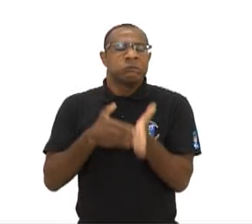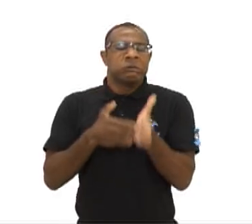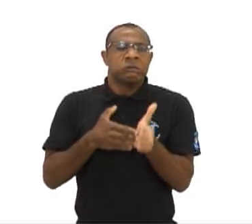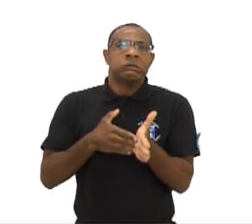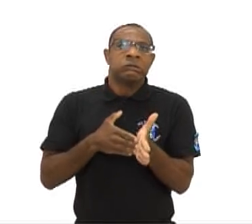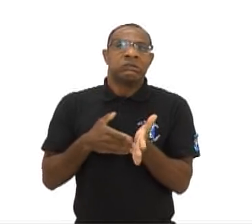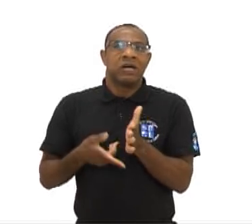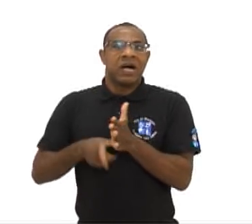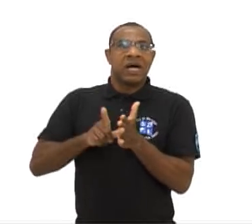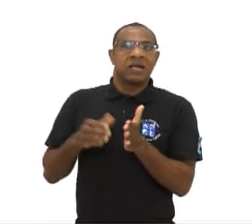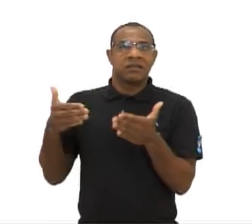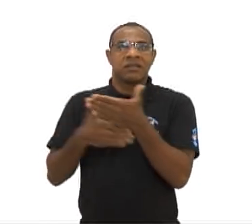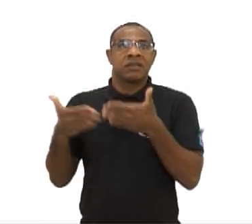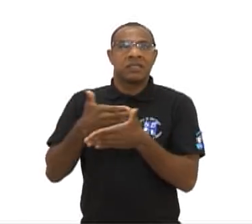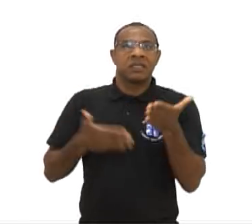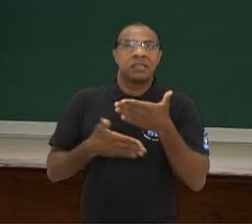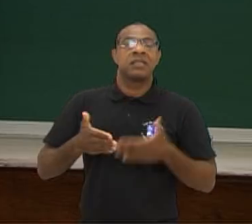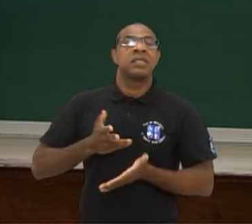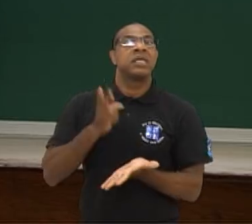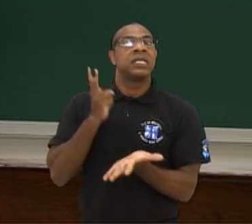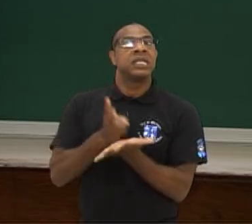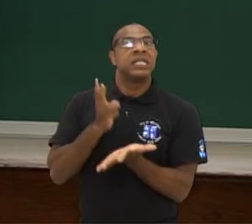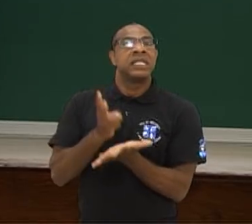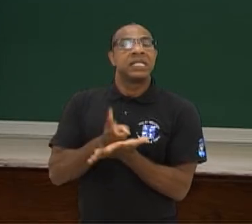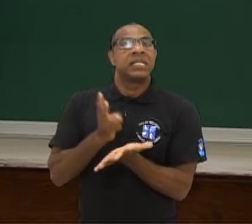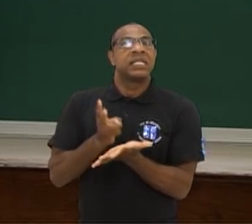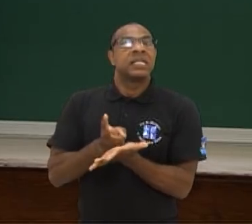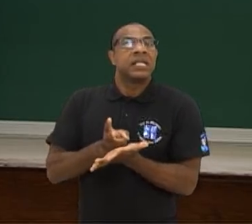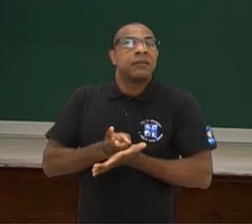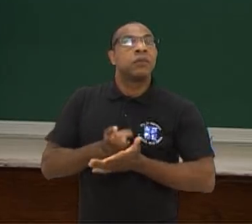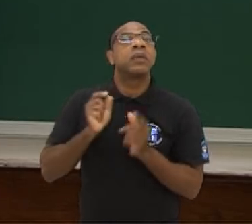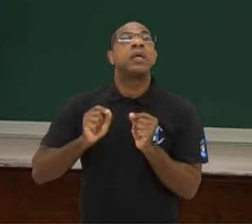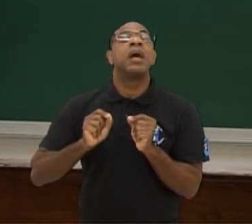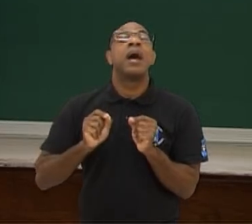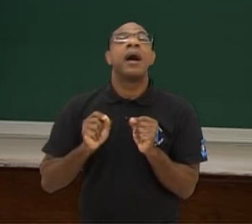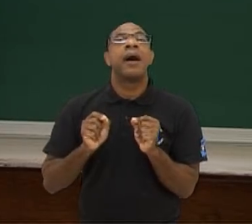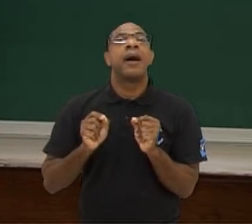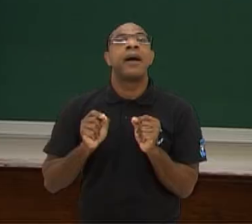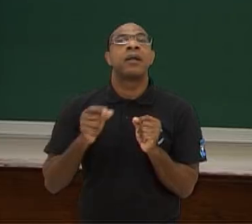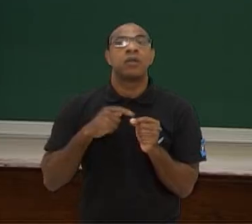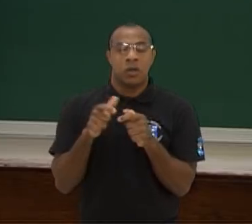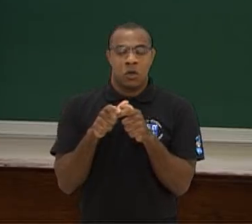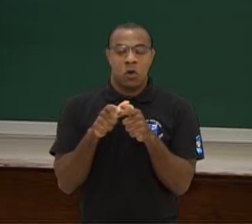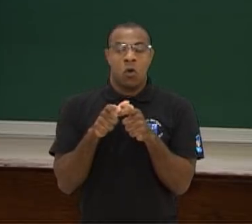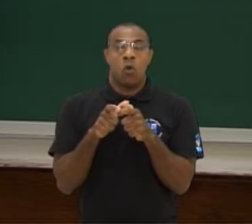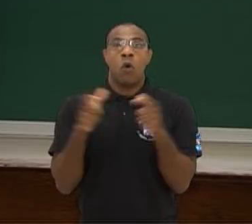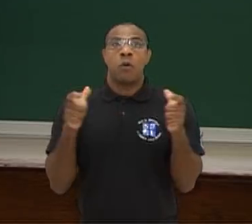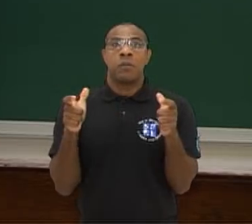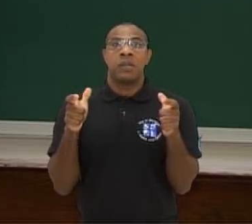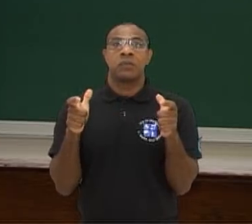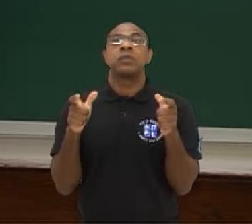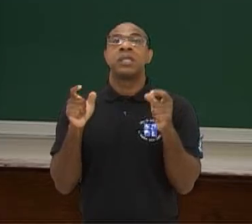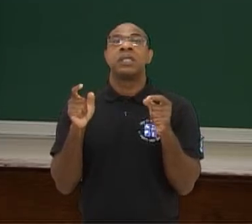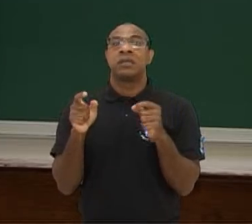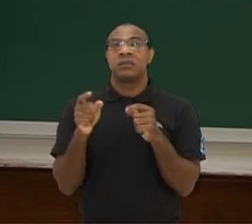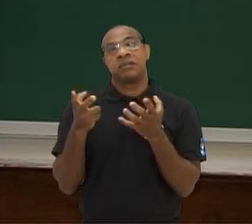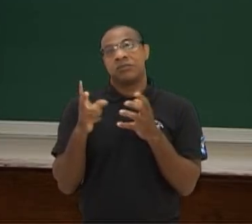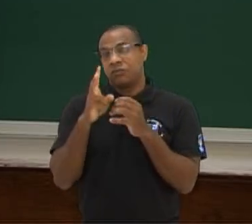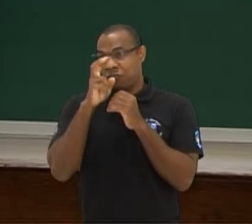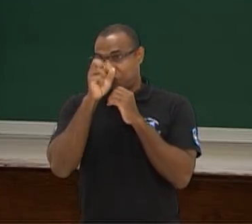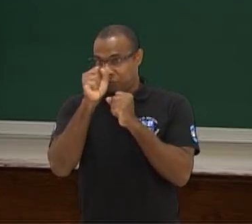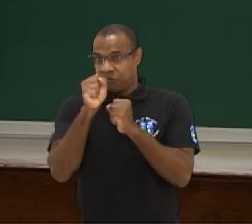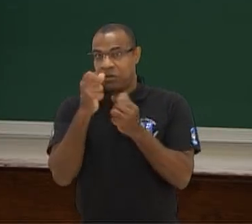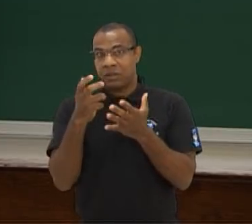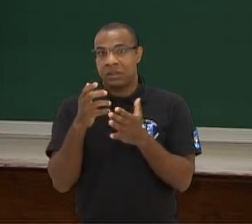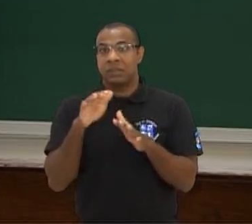Ou seja, ele mantém uma linearidade, né, no aumento da diferença de potencial comparado